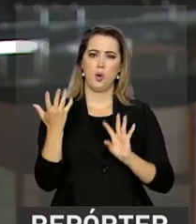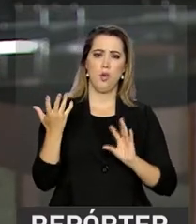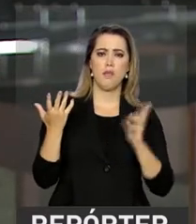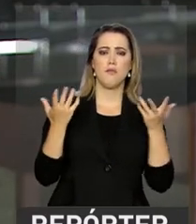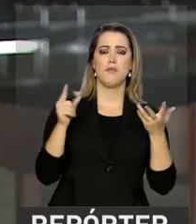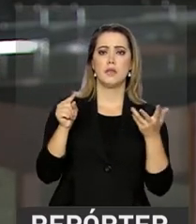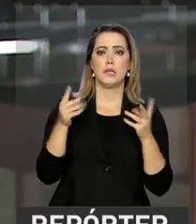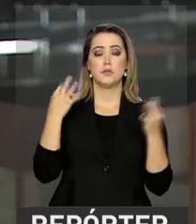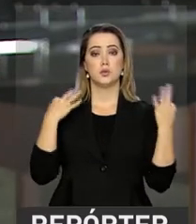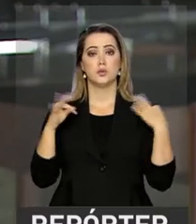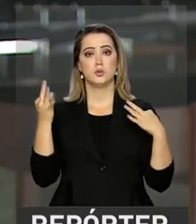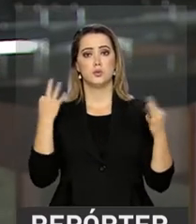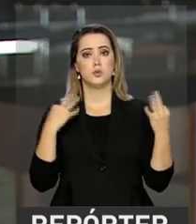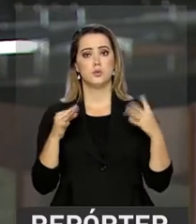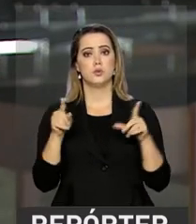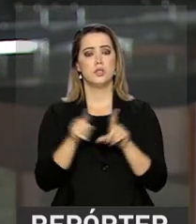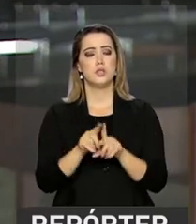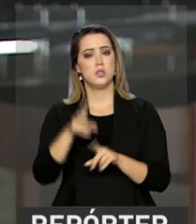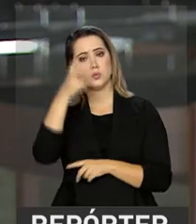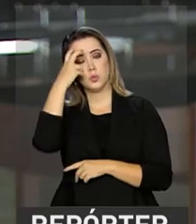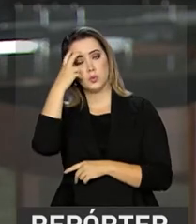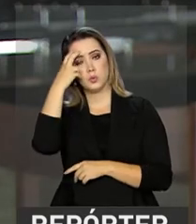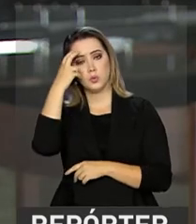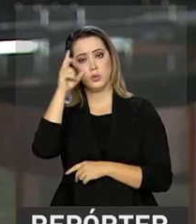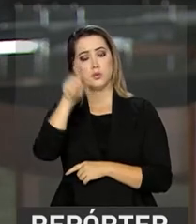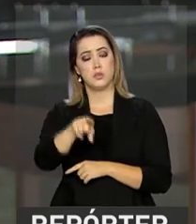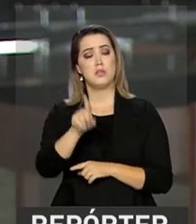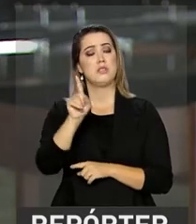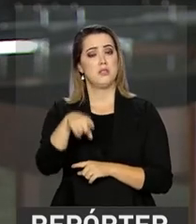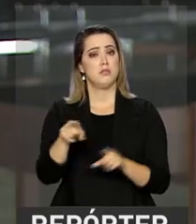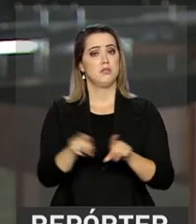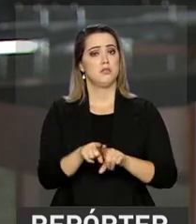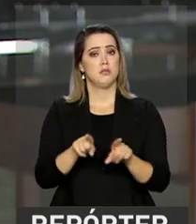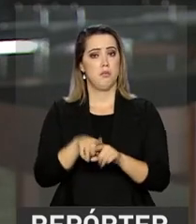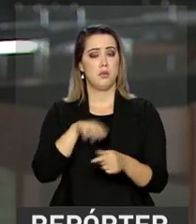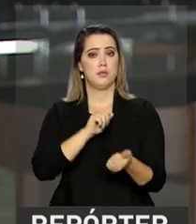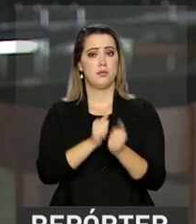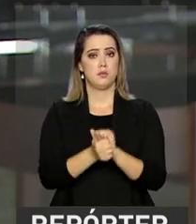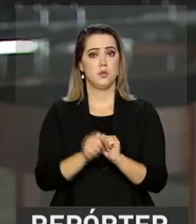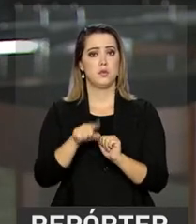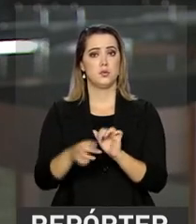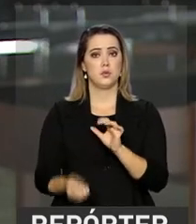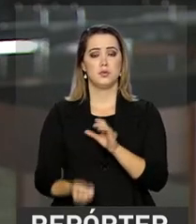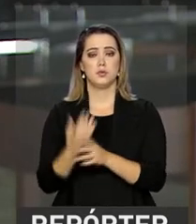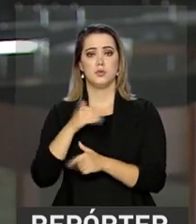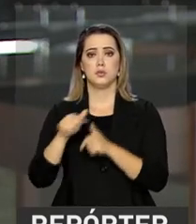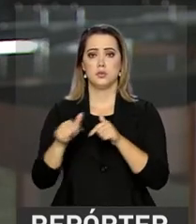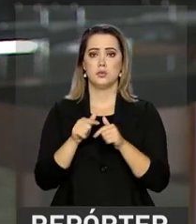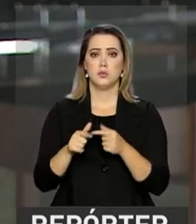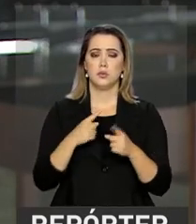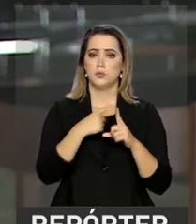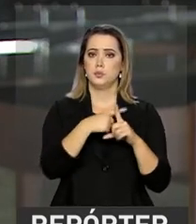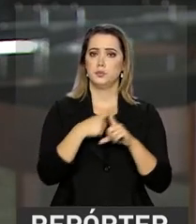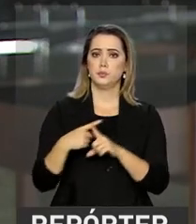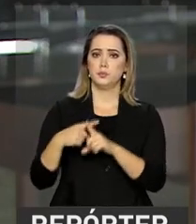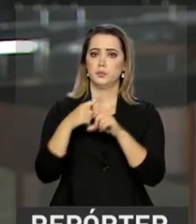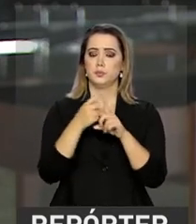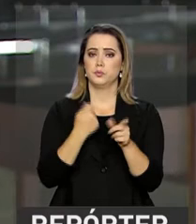à i a área de teoria uma área da cultura e também eventos esportivos e que gerem impactos positivos